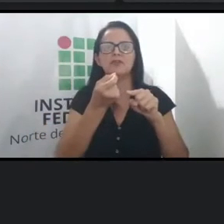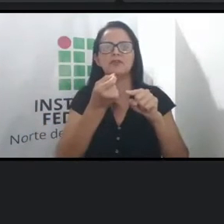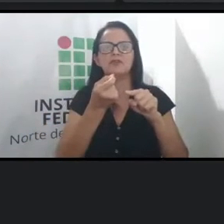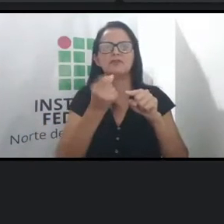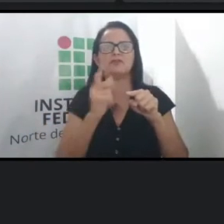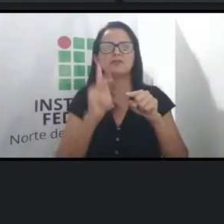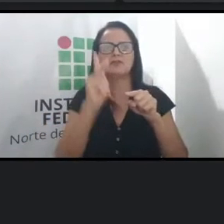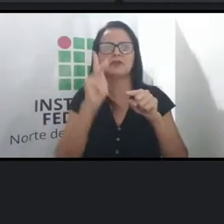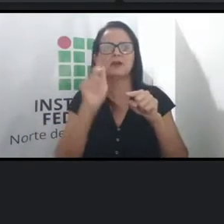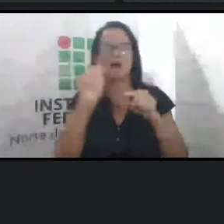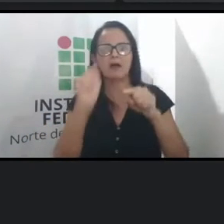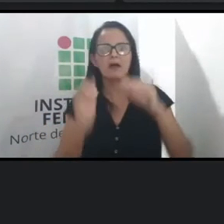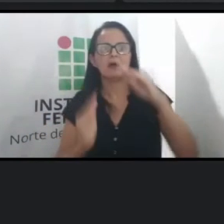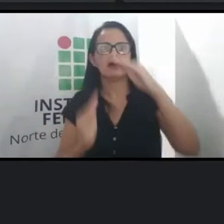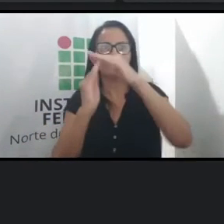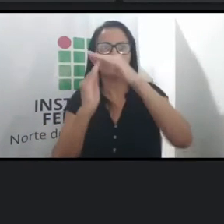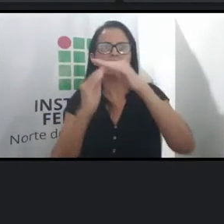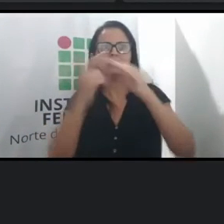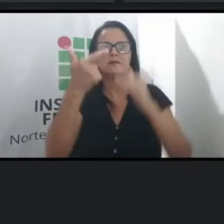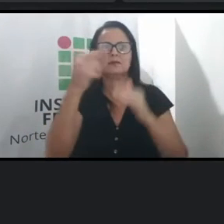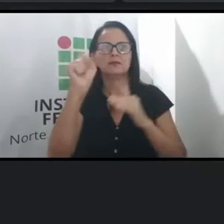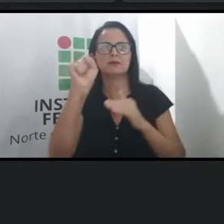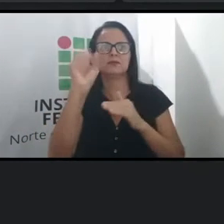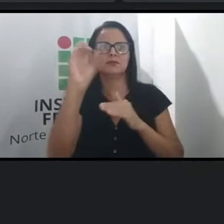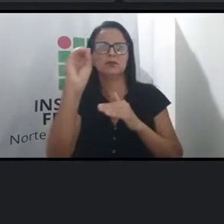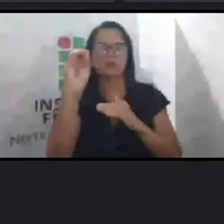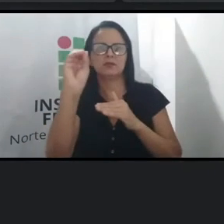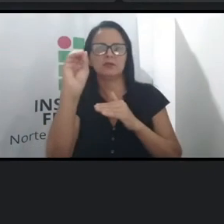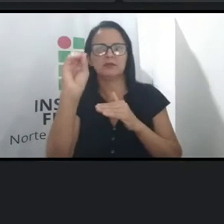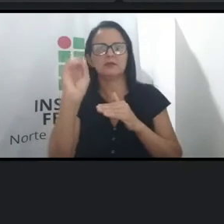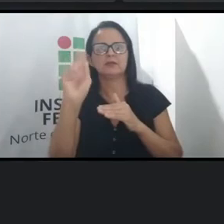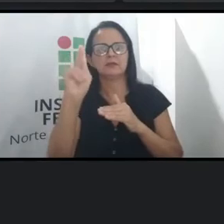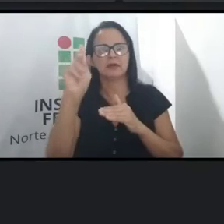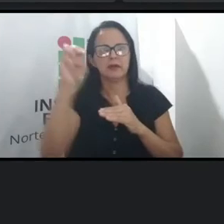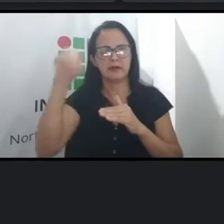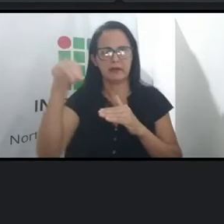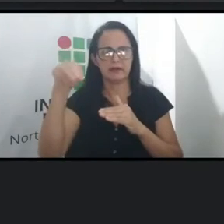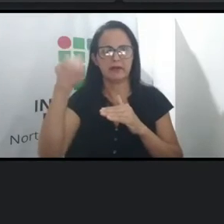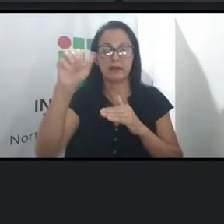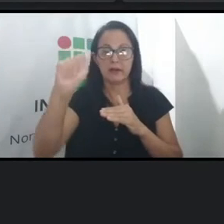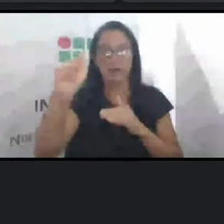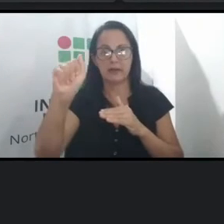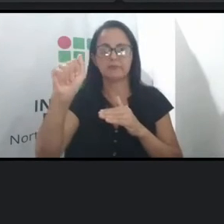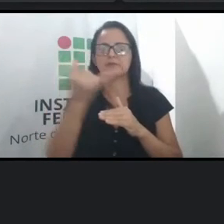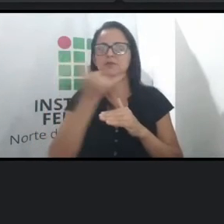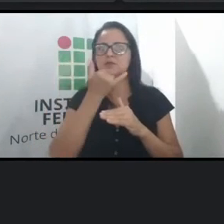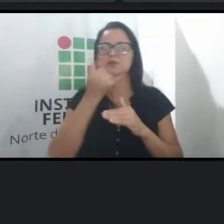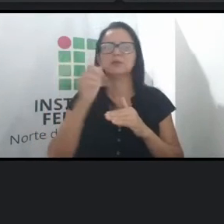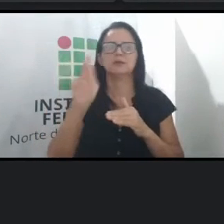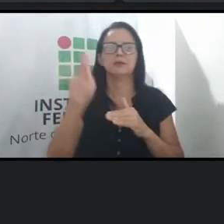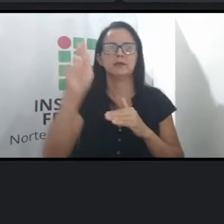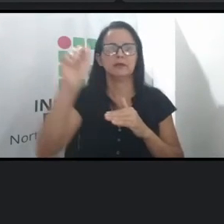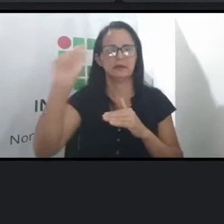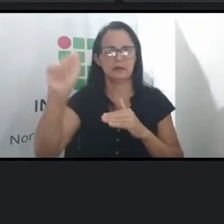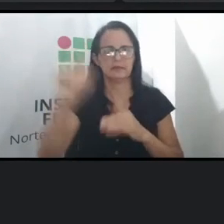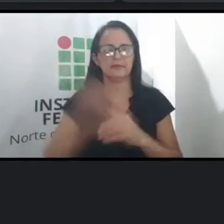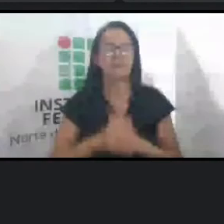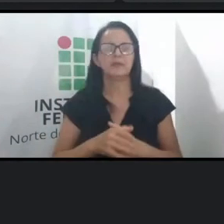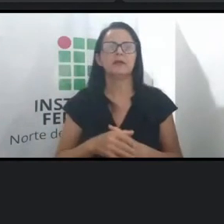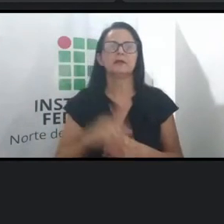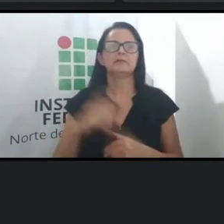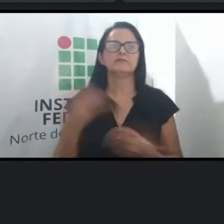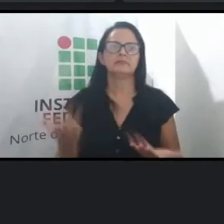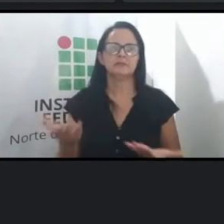intensidade que chegou a 280 kA, uma descarga atmosférica, ela é de grande intensidade, há um desprendimento de